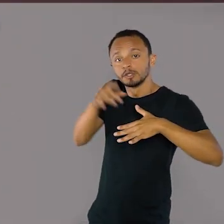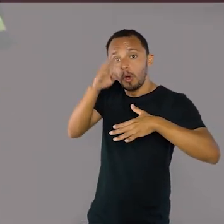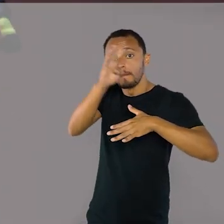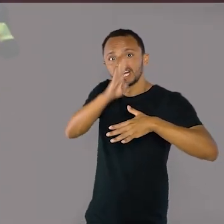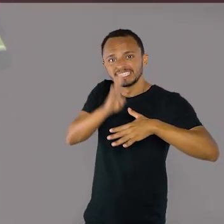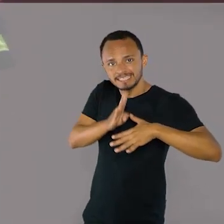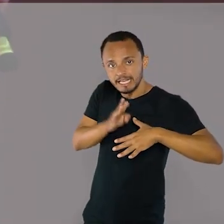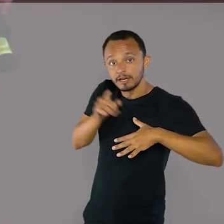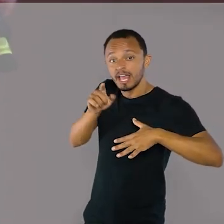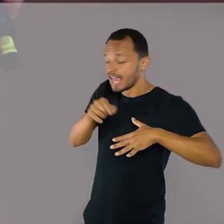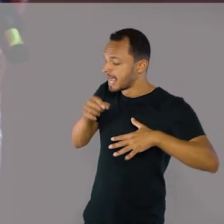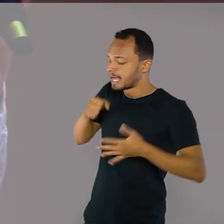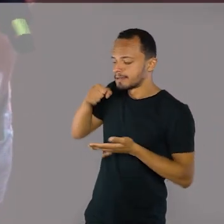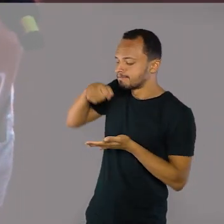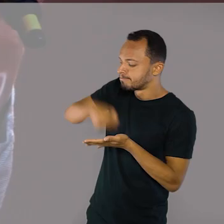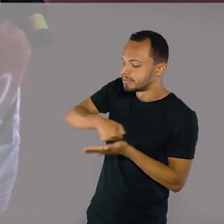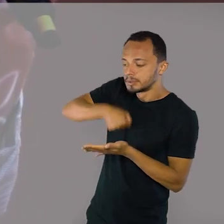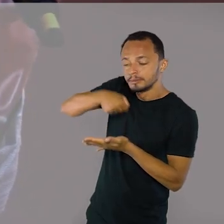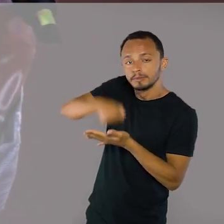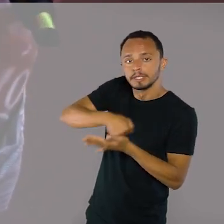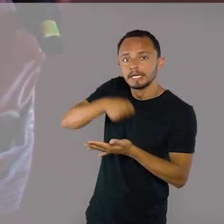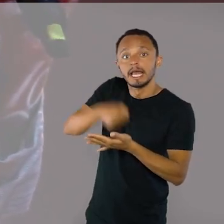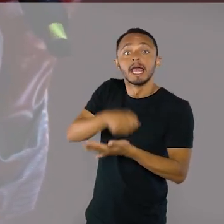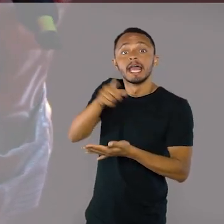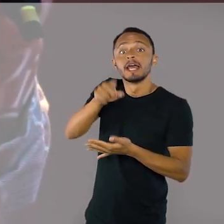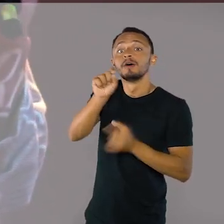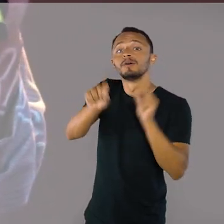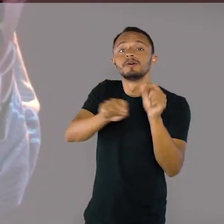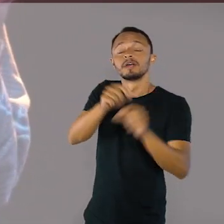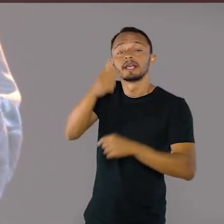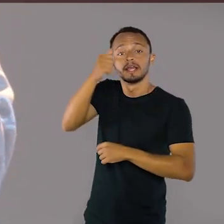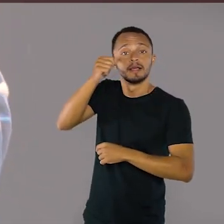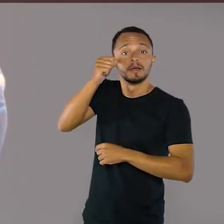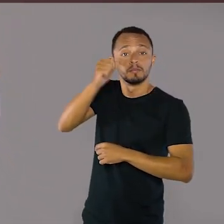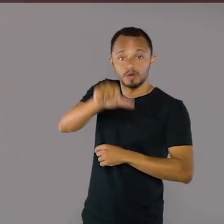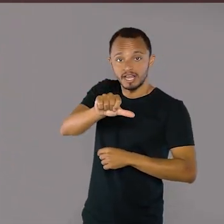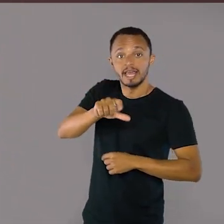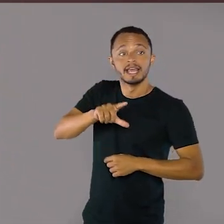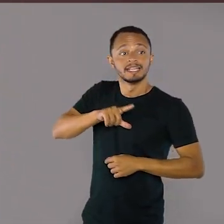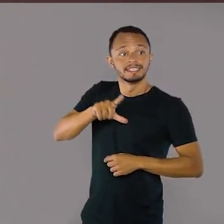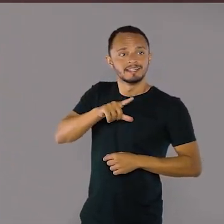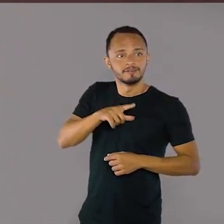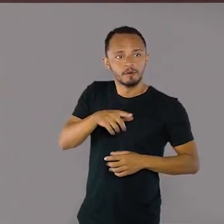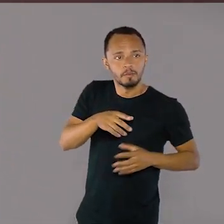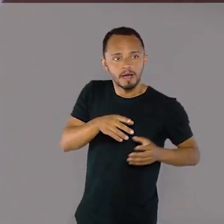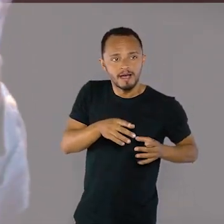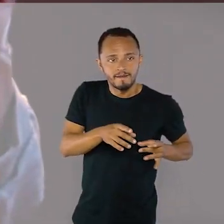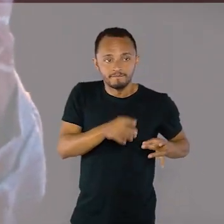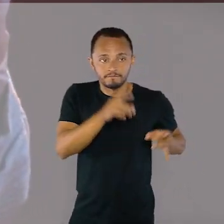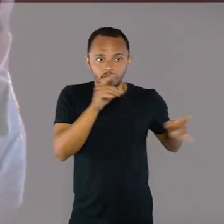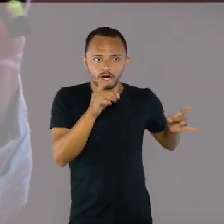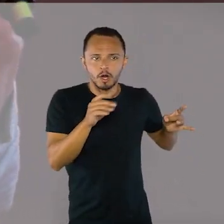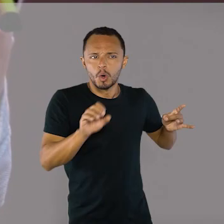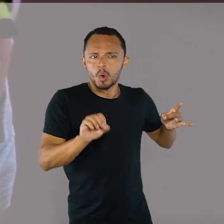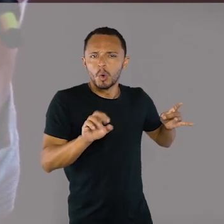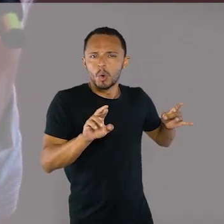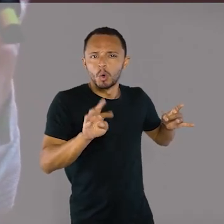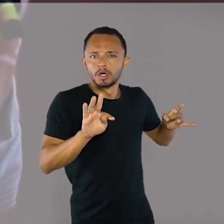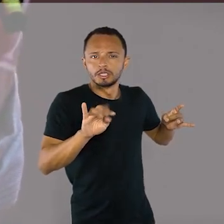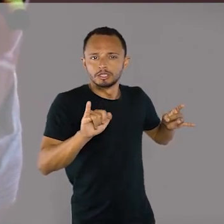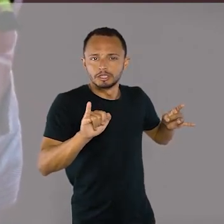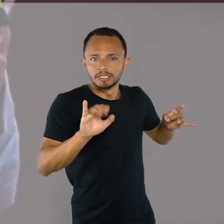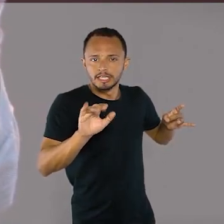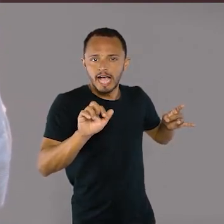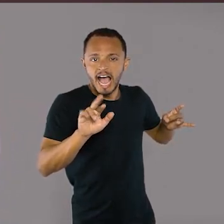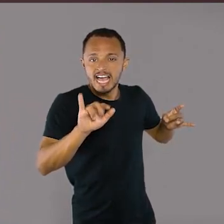Maria Filipa se dava, sobretudo, ela levava junto a si uma folha de cansanção, que era uma espécie de urtiga, que dava urticária